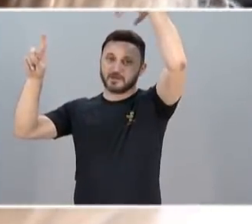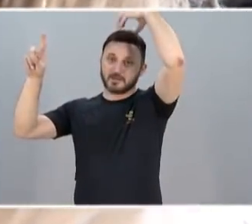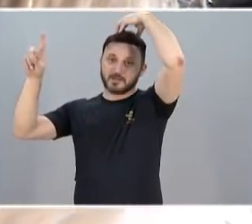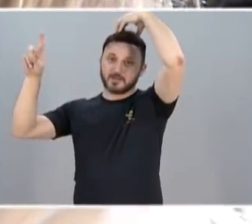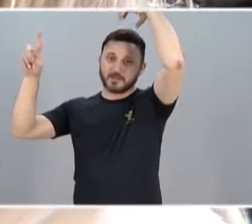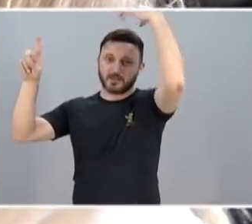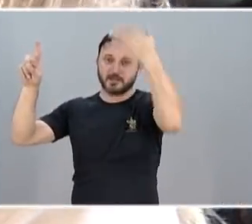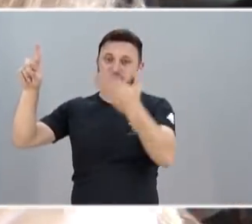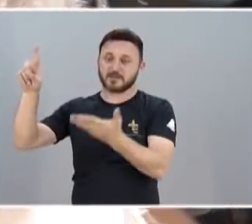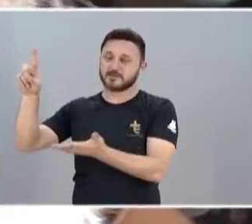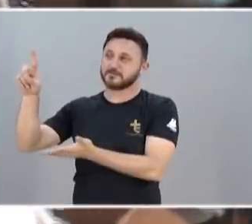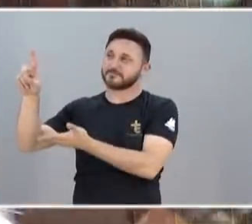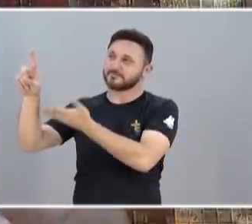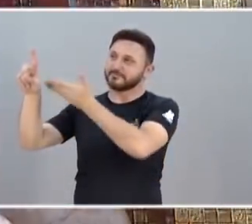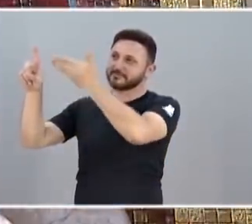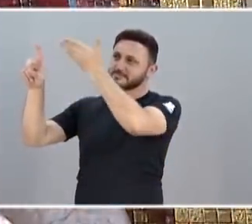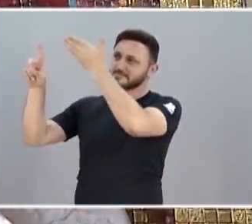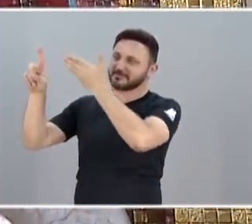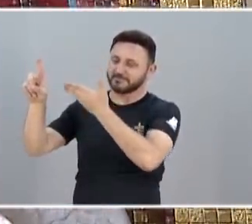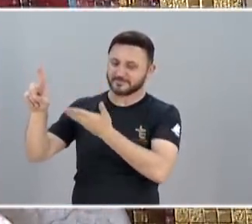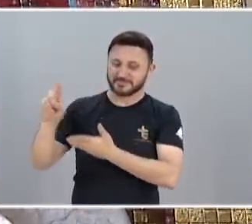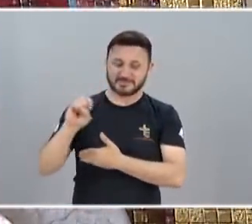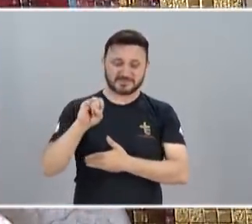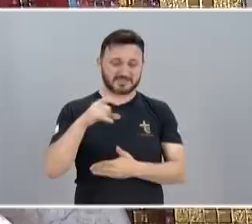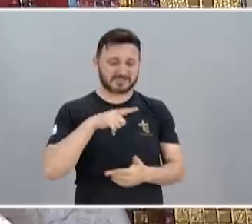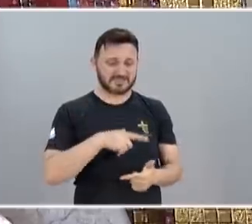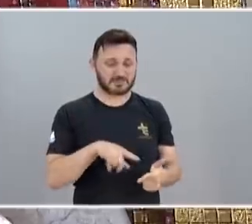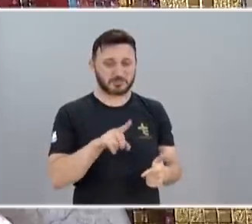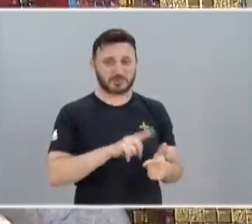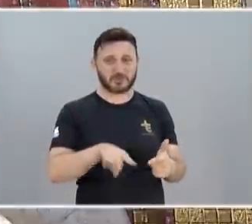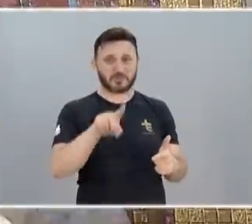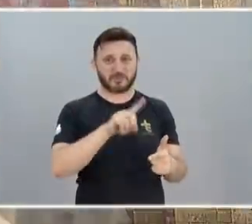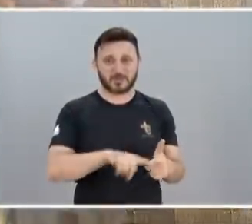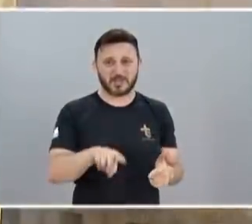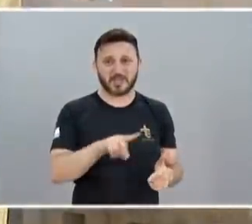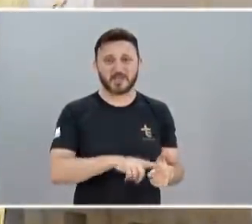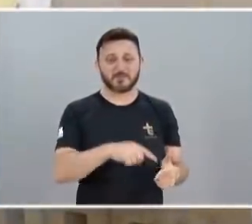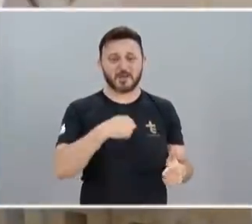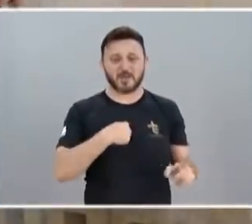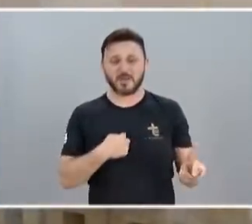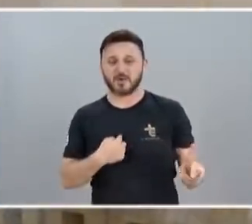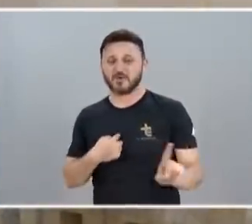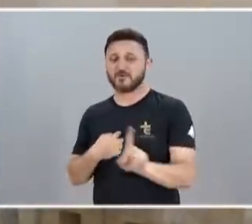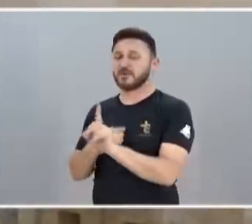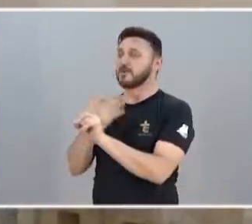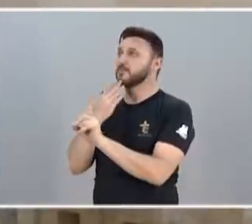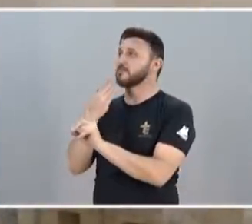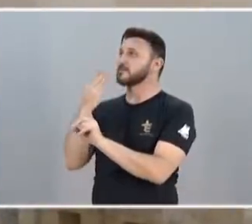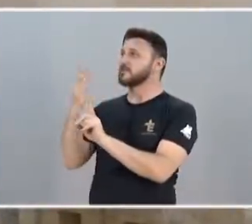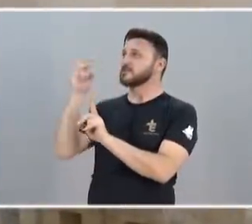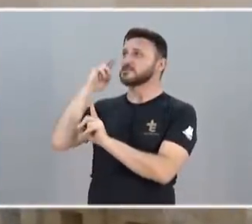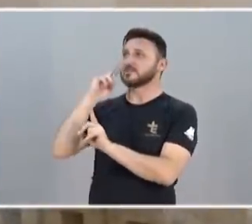Deus, em meio às provações eu venho a ti.